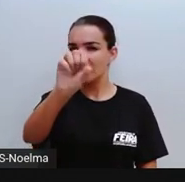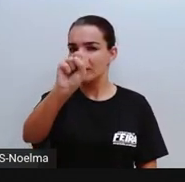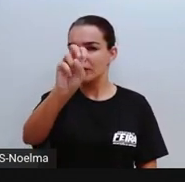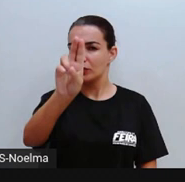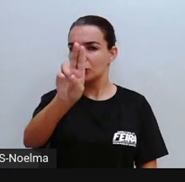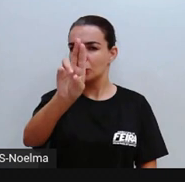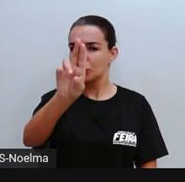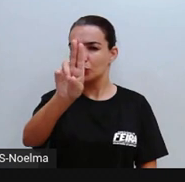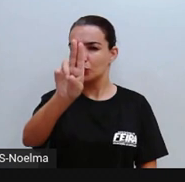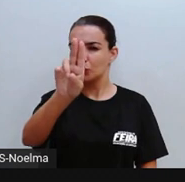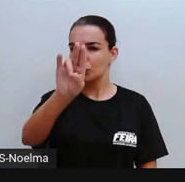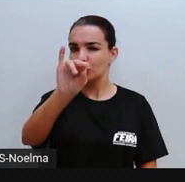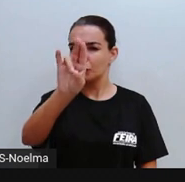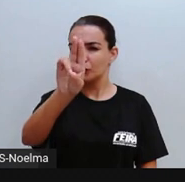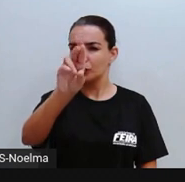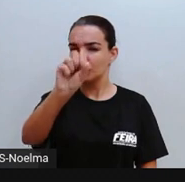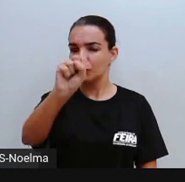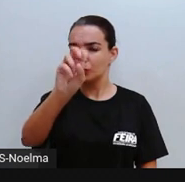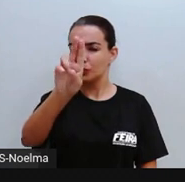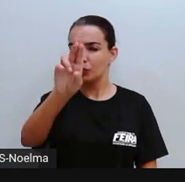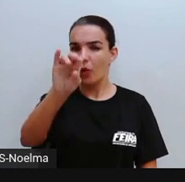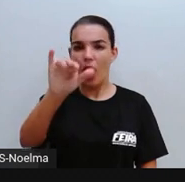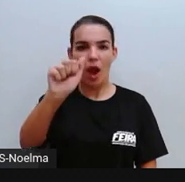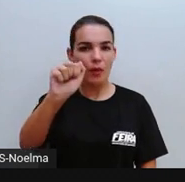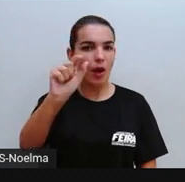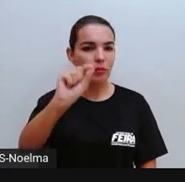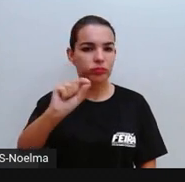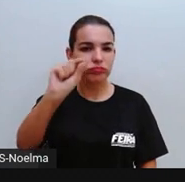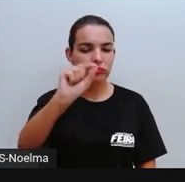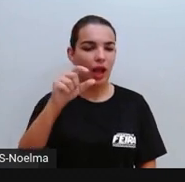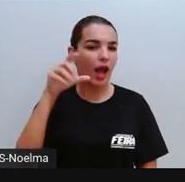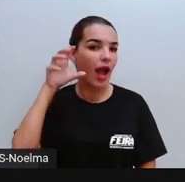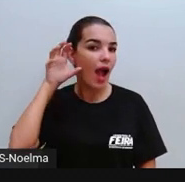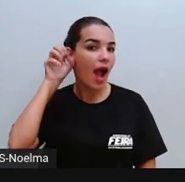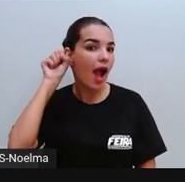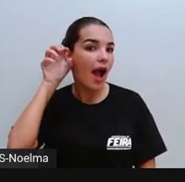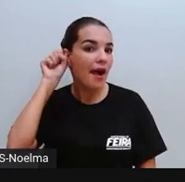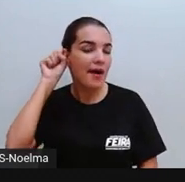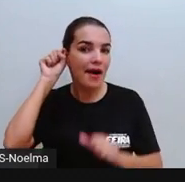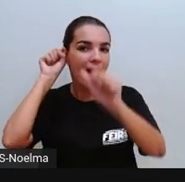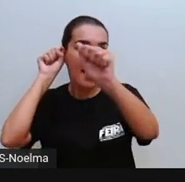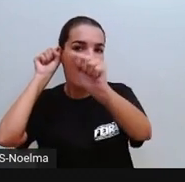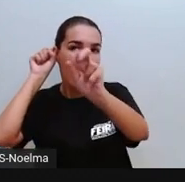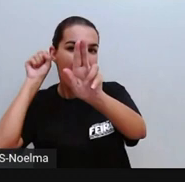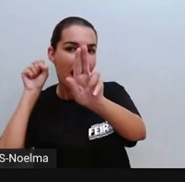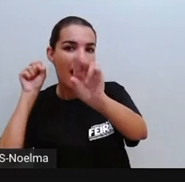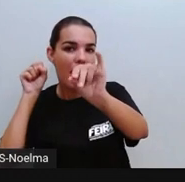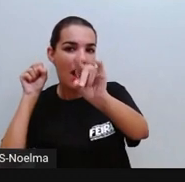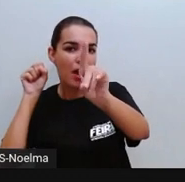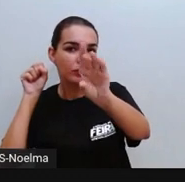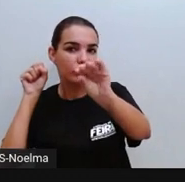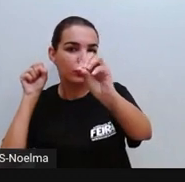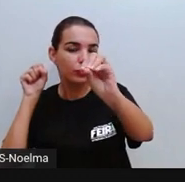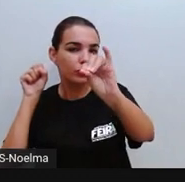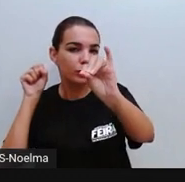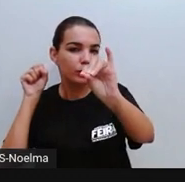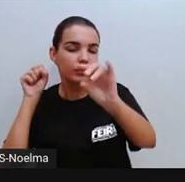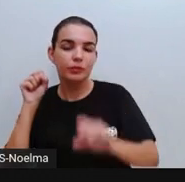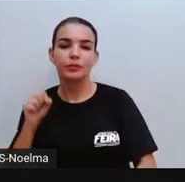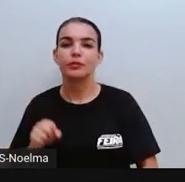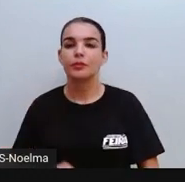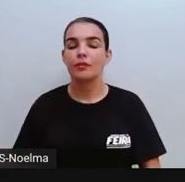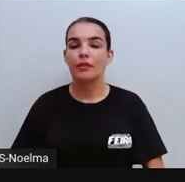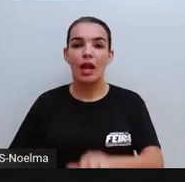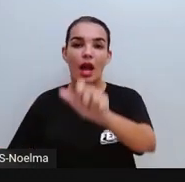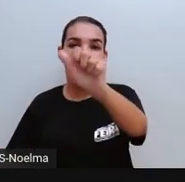áudio que vai vir de ouvir certo quando a gente fala Senhor por exemplo tô mandando uma mensagem